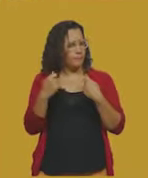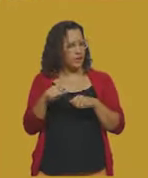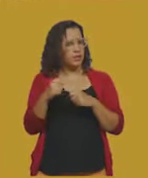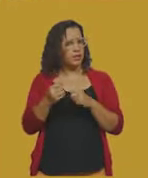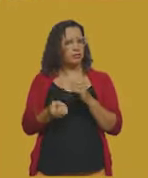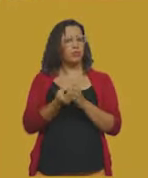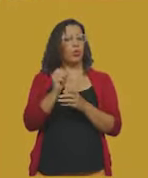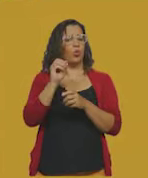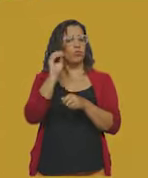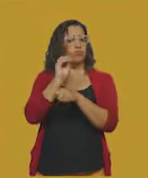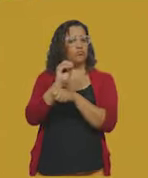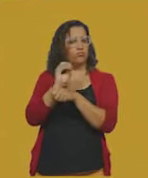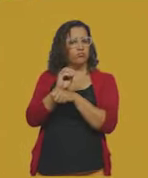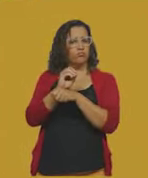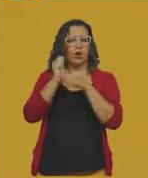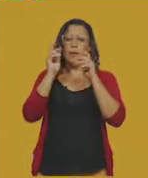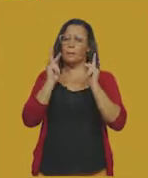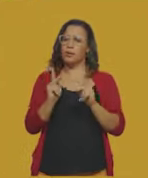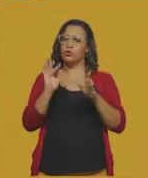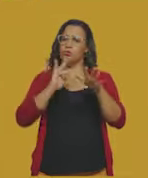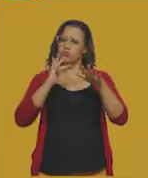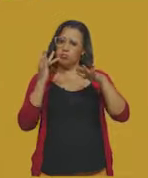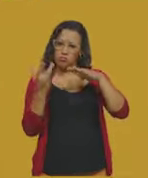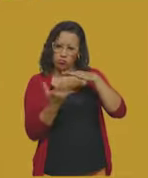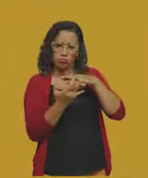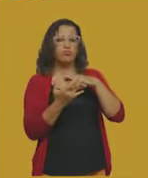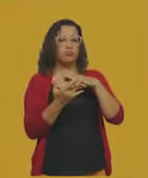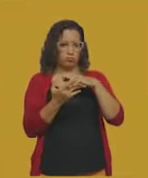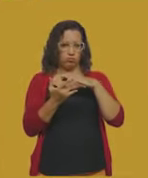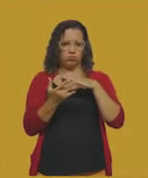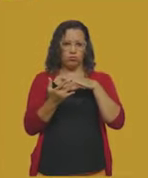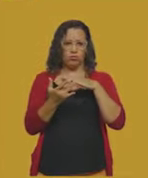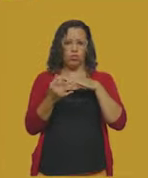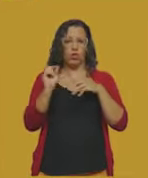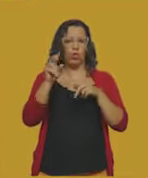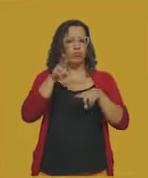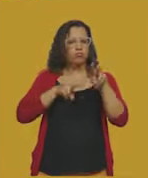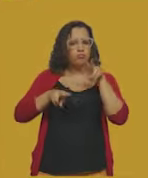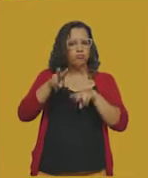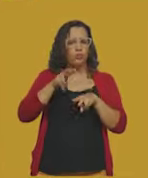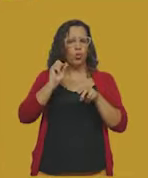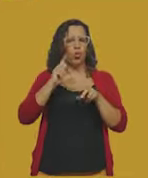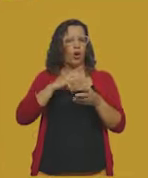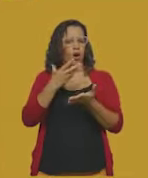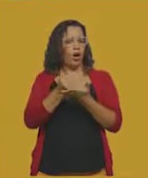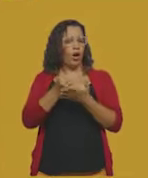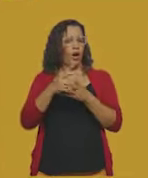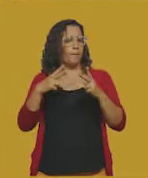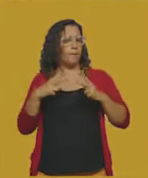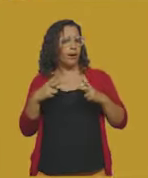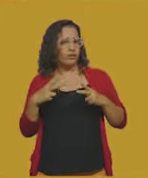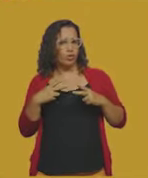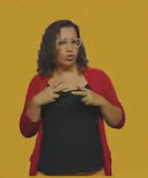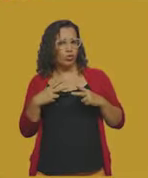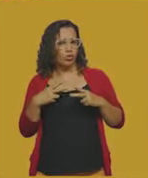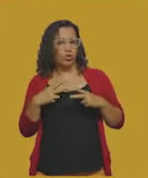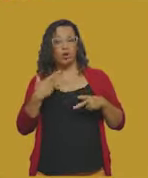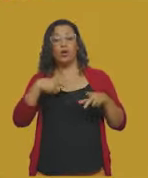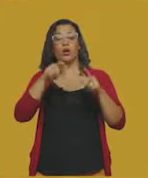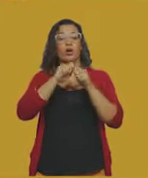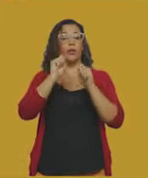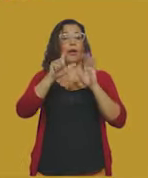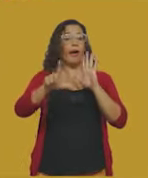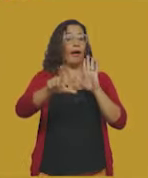mecanismos de proteção para as pessoas engajadas no ambiente digital, como a fiscalização de dados pessoais, por meio de leis